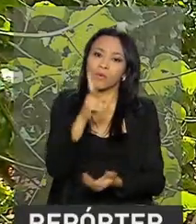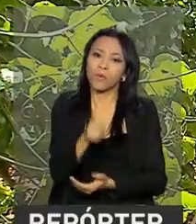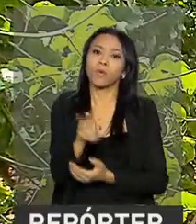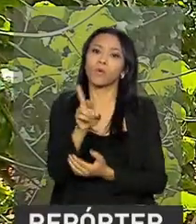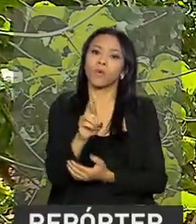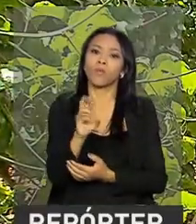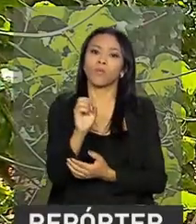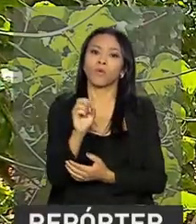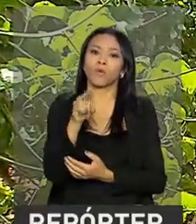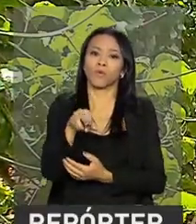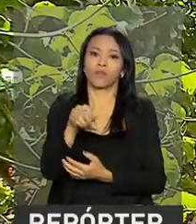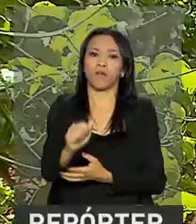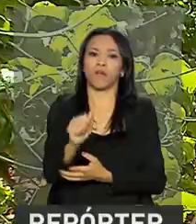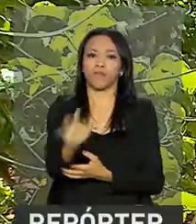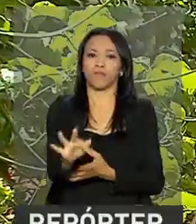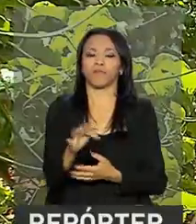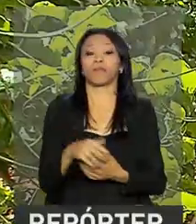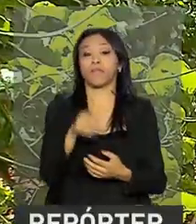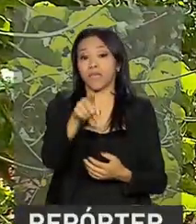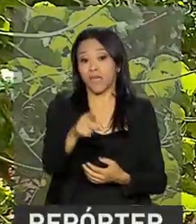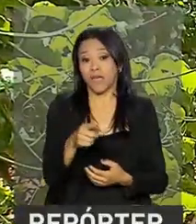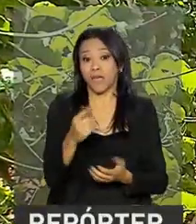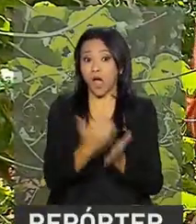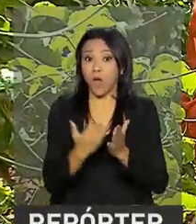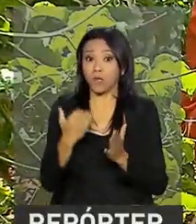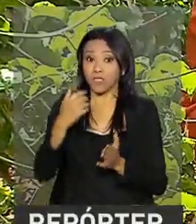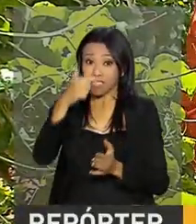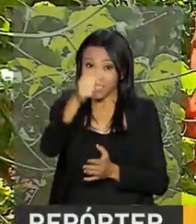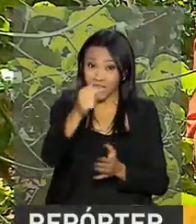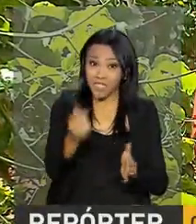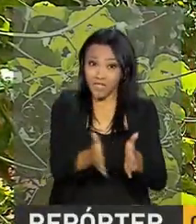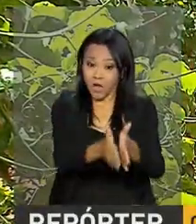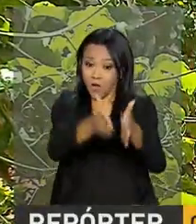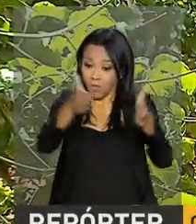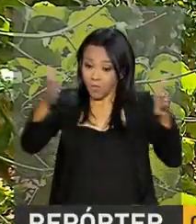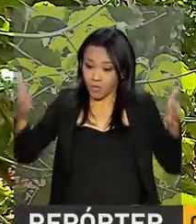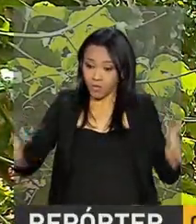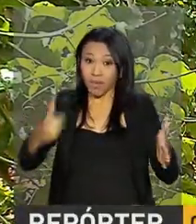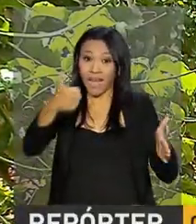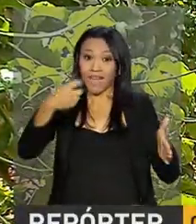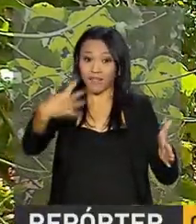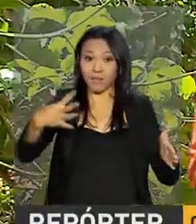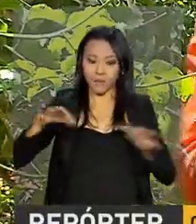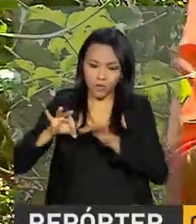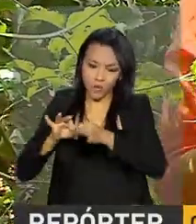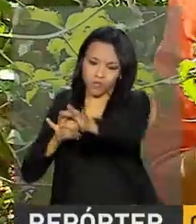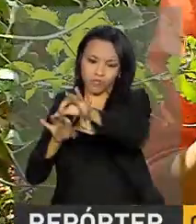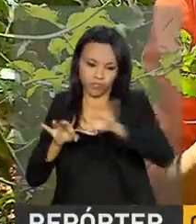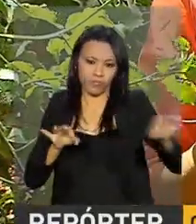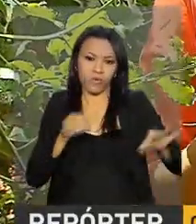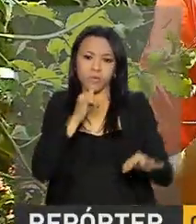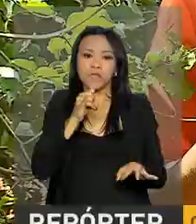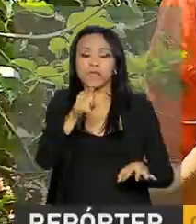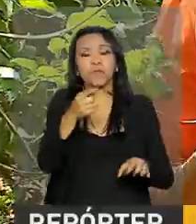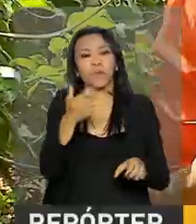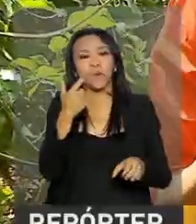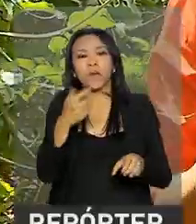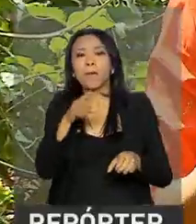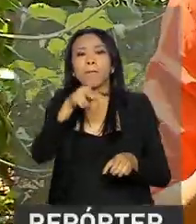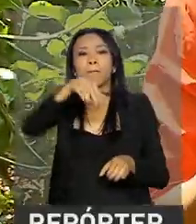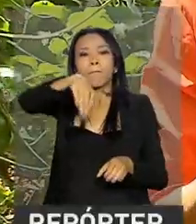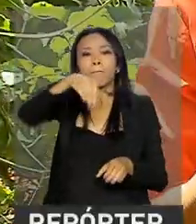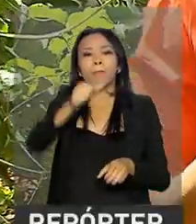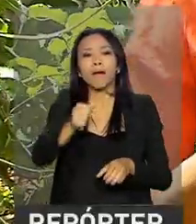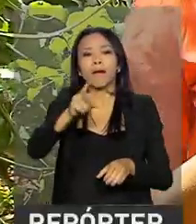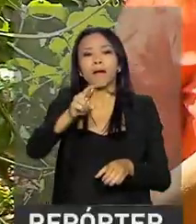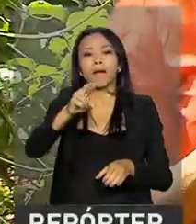investimentos eu já aumentou a produção de sete para 14 hectares o plantio de maracujá por exemplo só foi possível depois